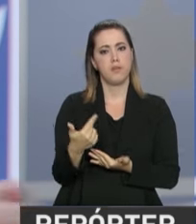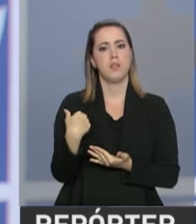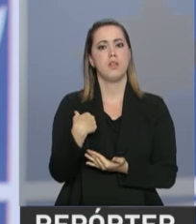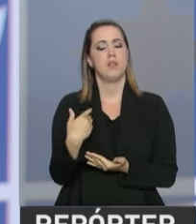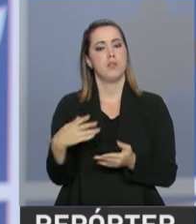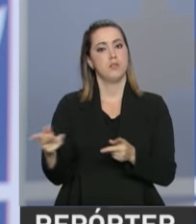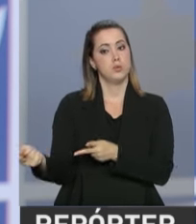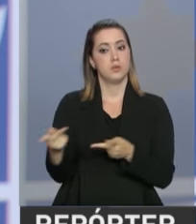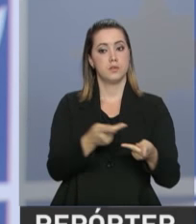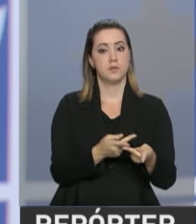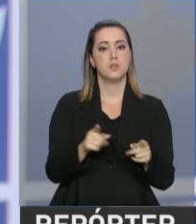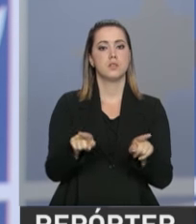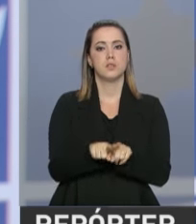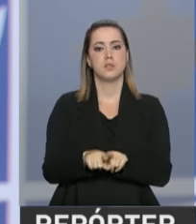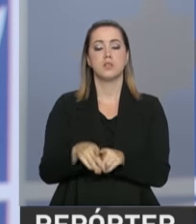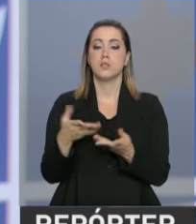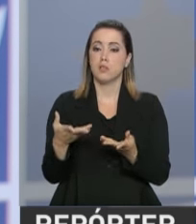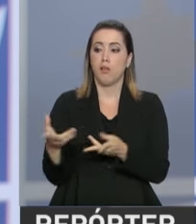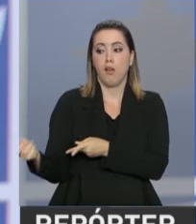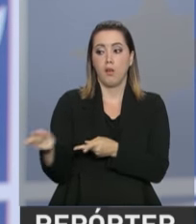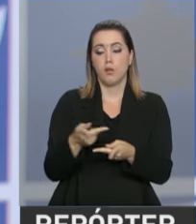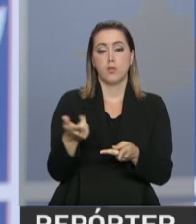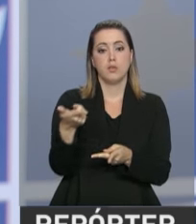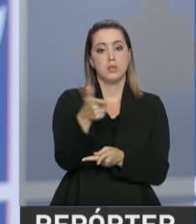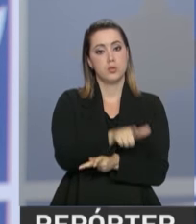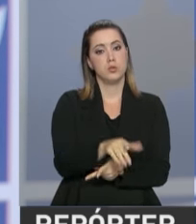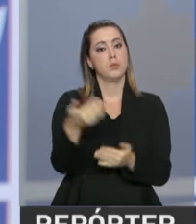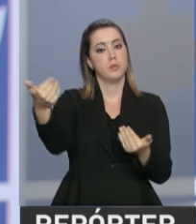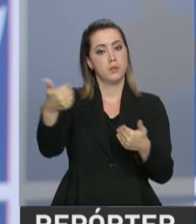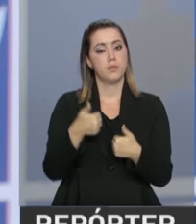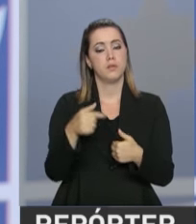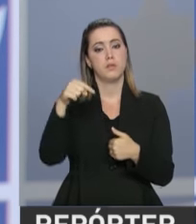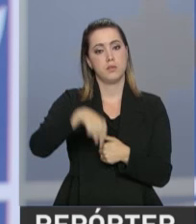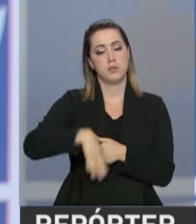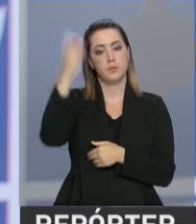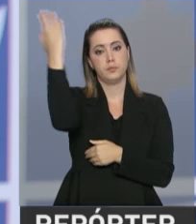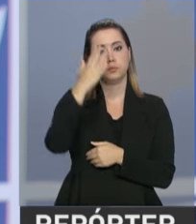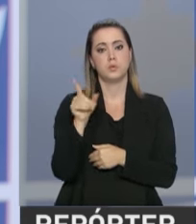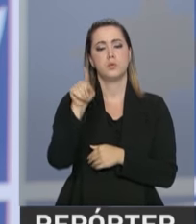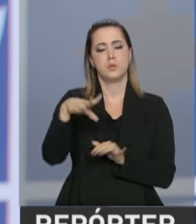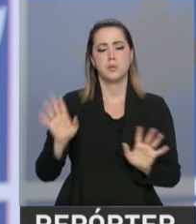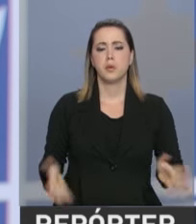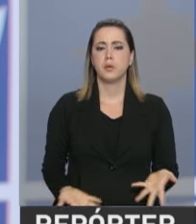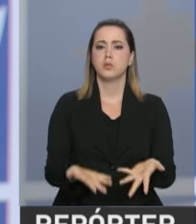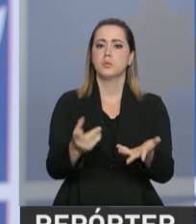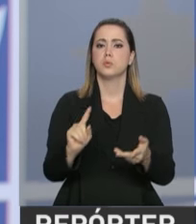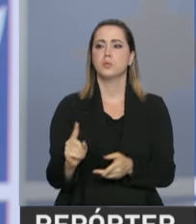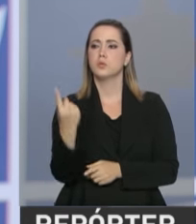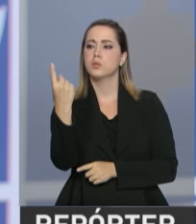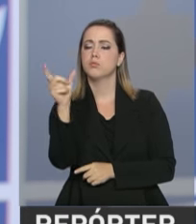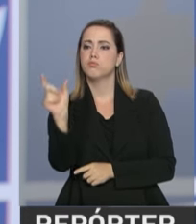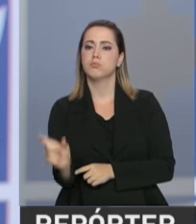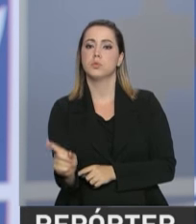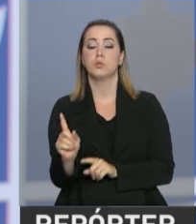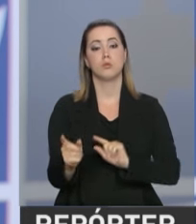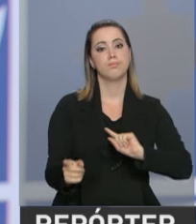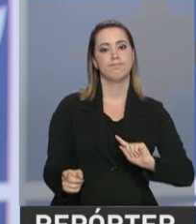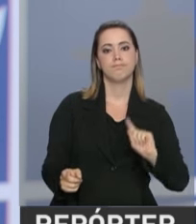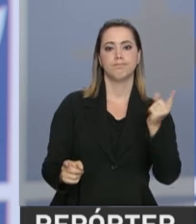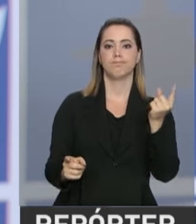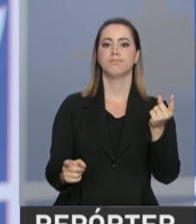e convidamos as pessoas para virem ao verão eh no Brasil um trabalho que é de promoção de um lado eh e de outro